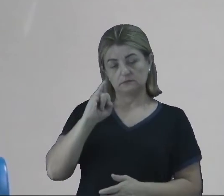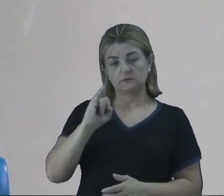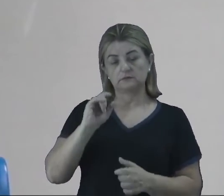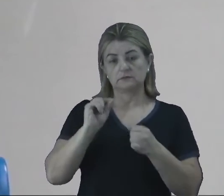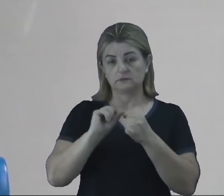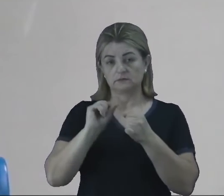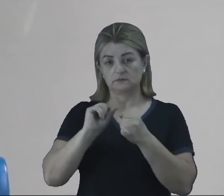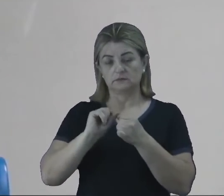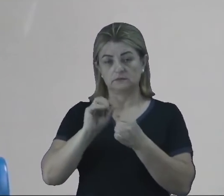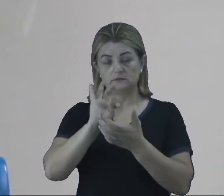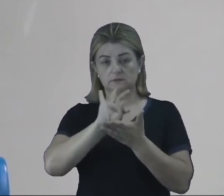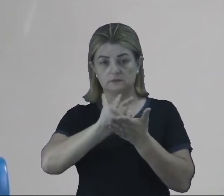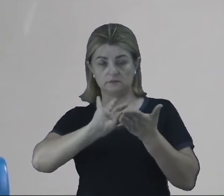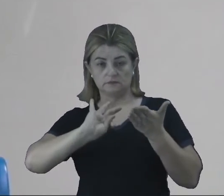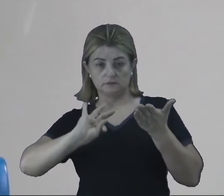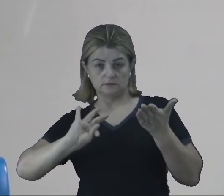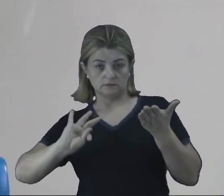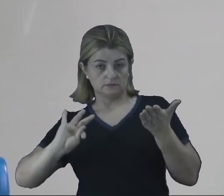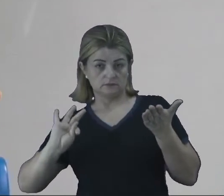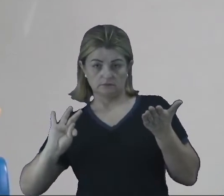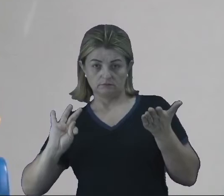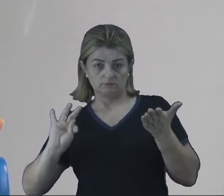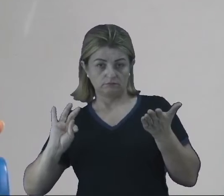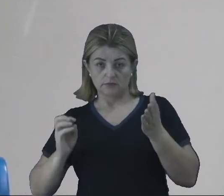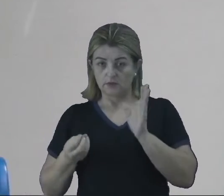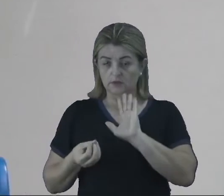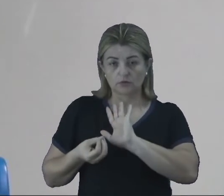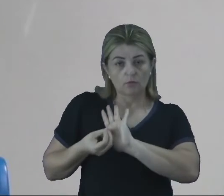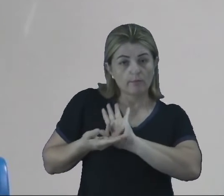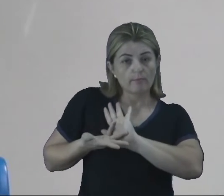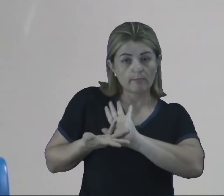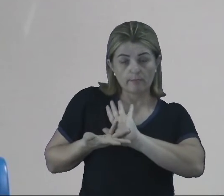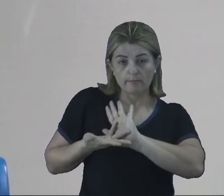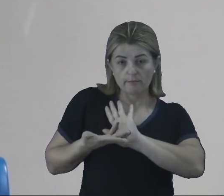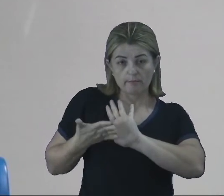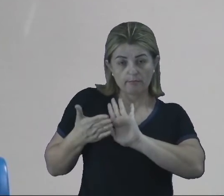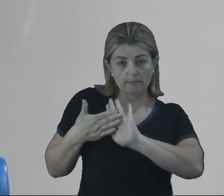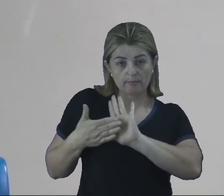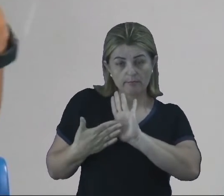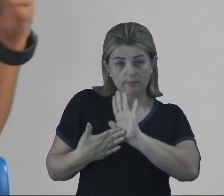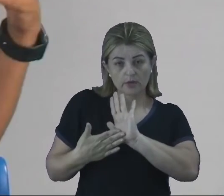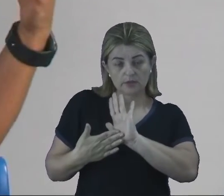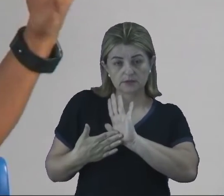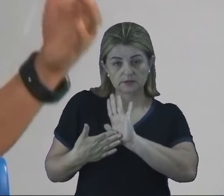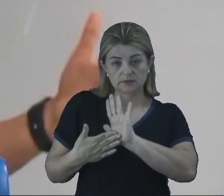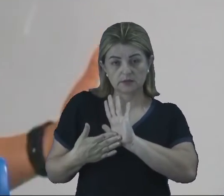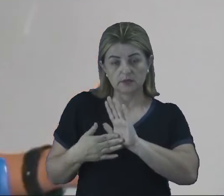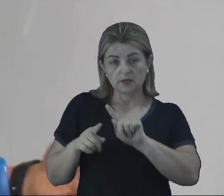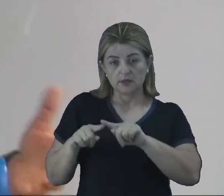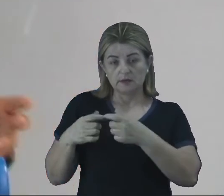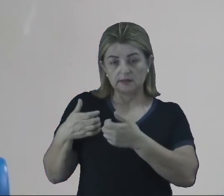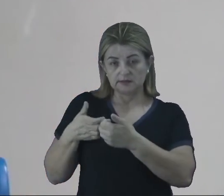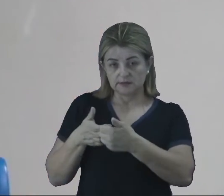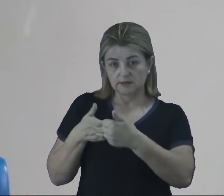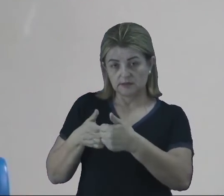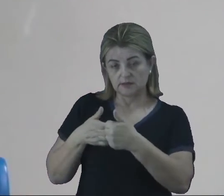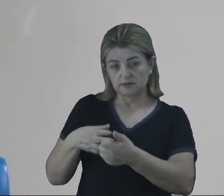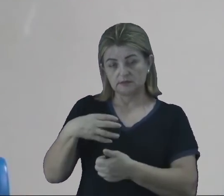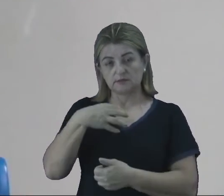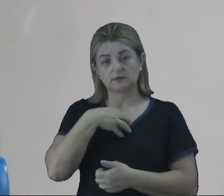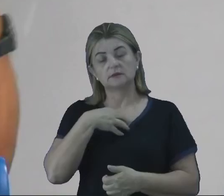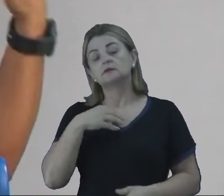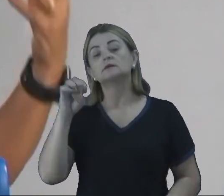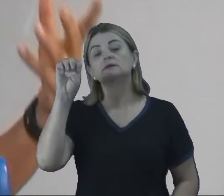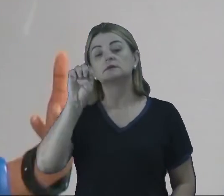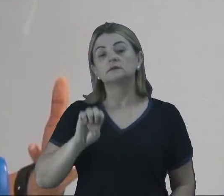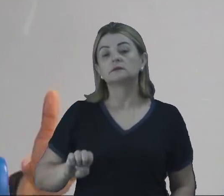do contexto histórico, então, do romantismo. Vamos entender um pouquinho mais e revisar. O romantismo é marcado pela Revolução Francesa.